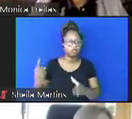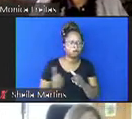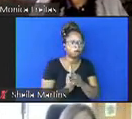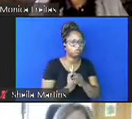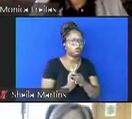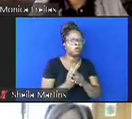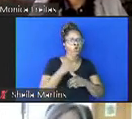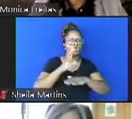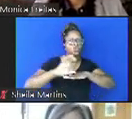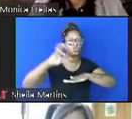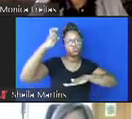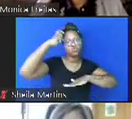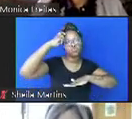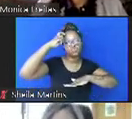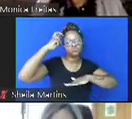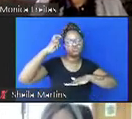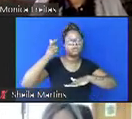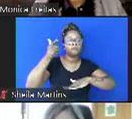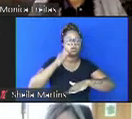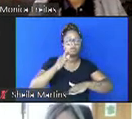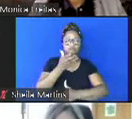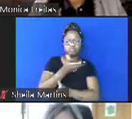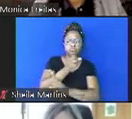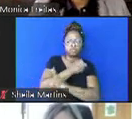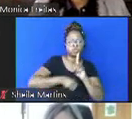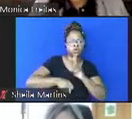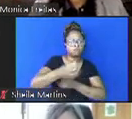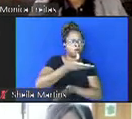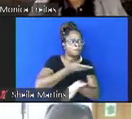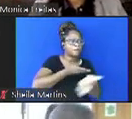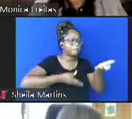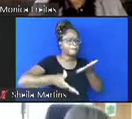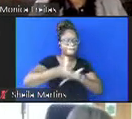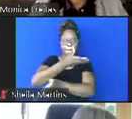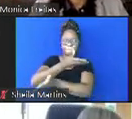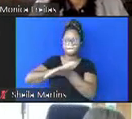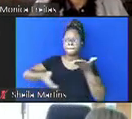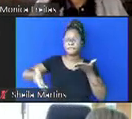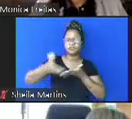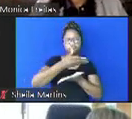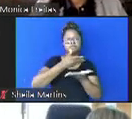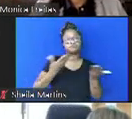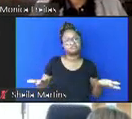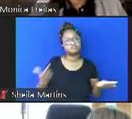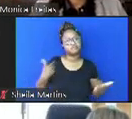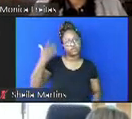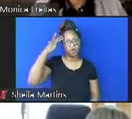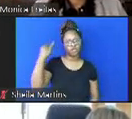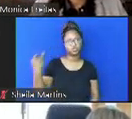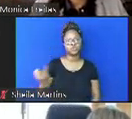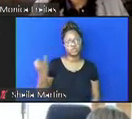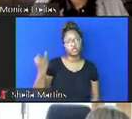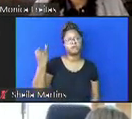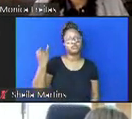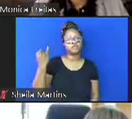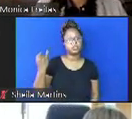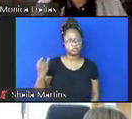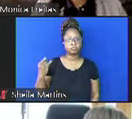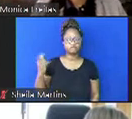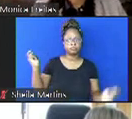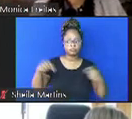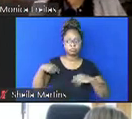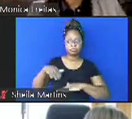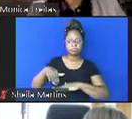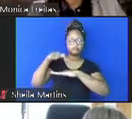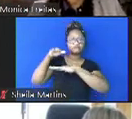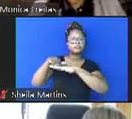para que você consiga ter uma vida social bem proveitosa na Alemanha. Então, acho que é importante solicitar a inscrição no